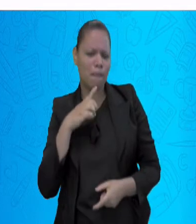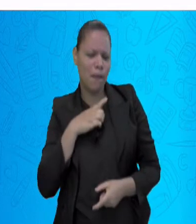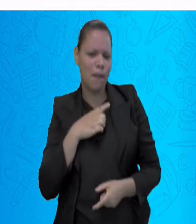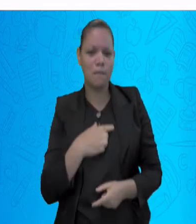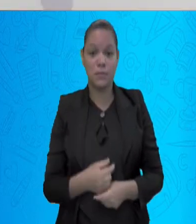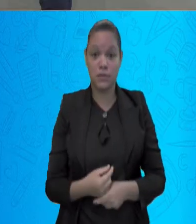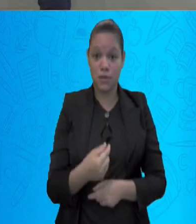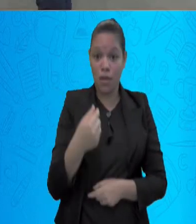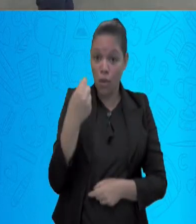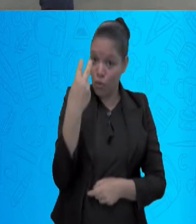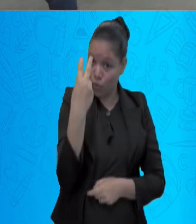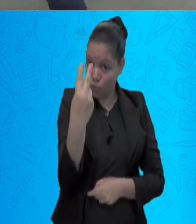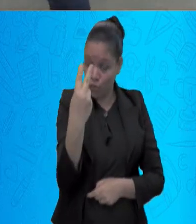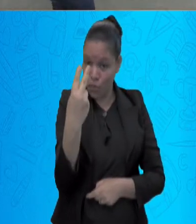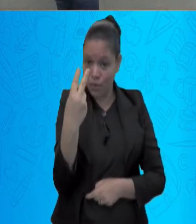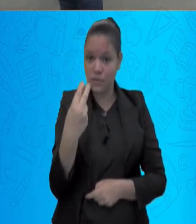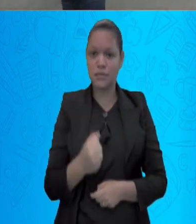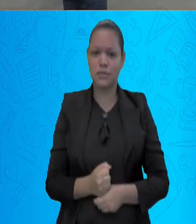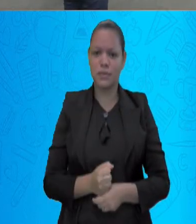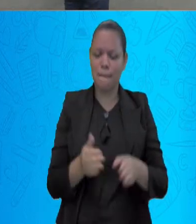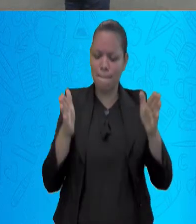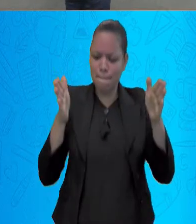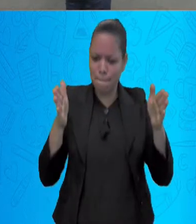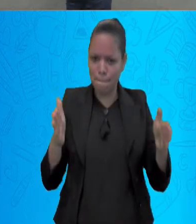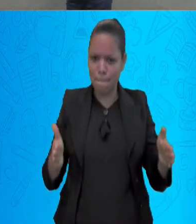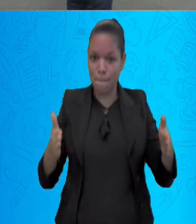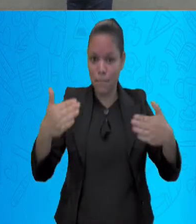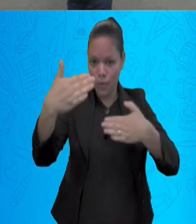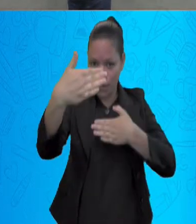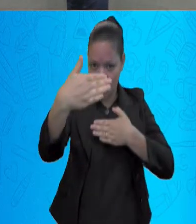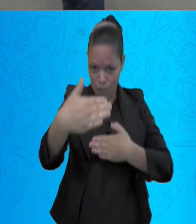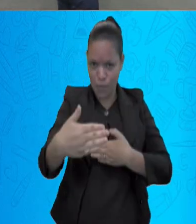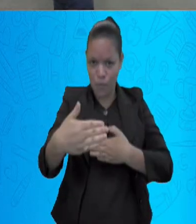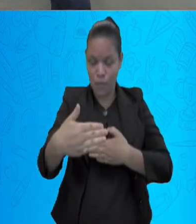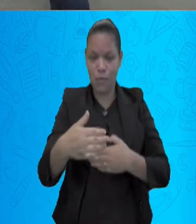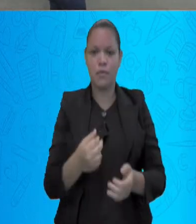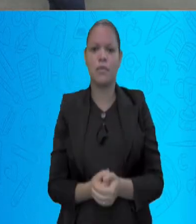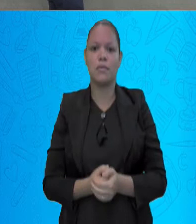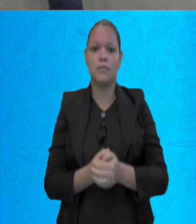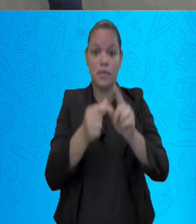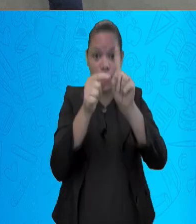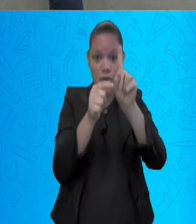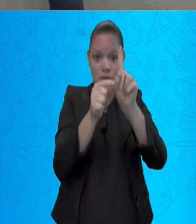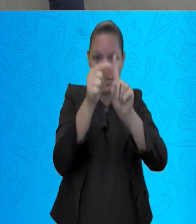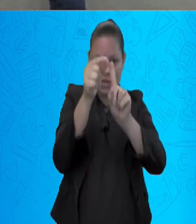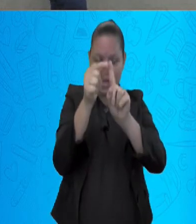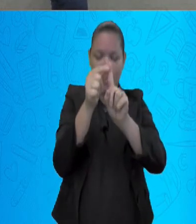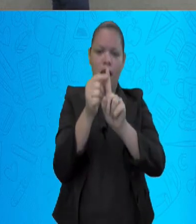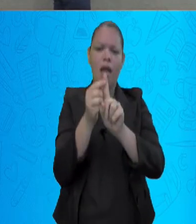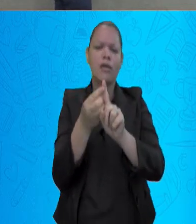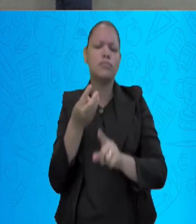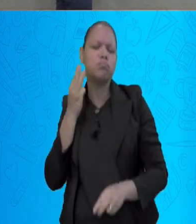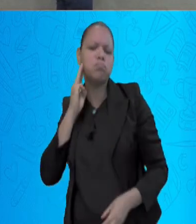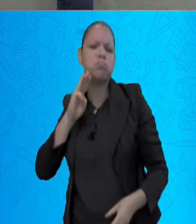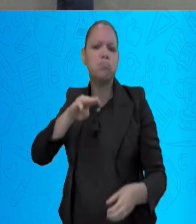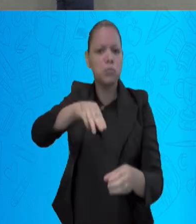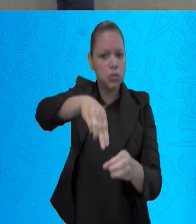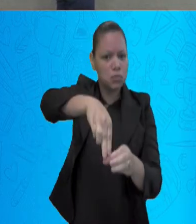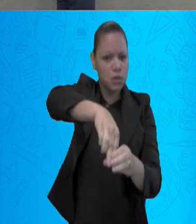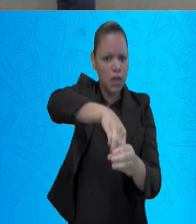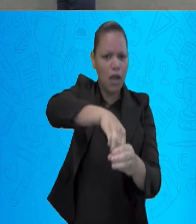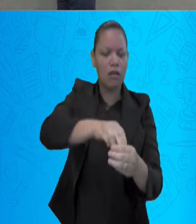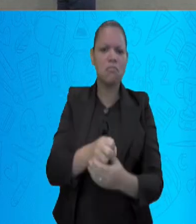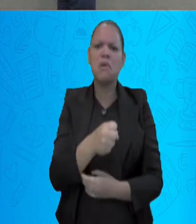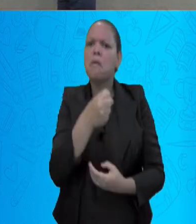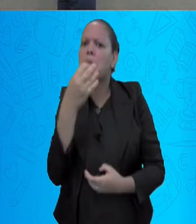2 cubos que são na unidade de milhar. Então, 2 cubos. Vamos contar aqui quantas